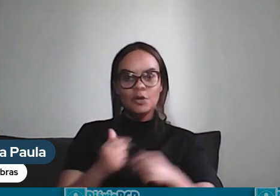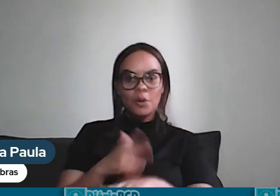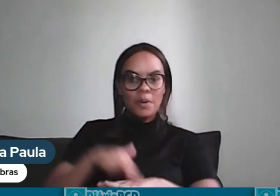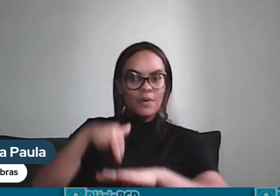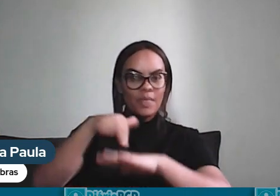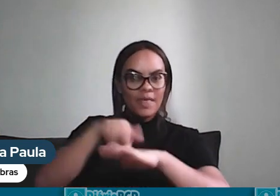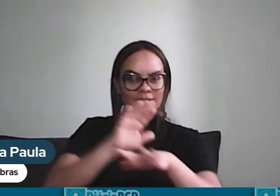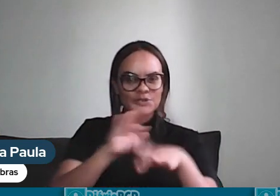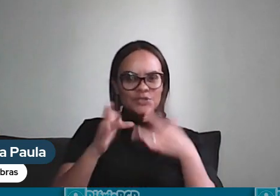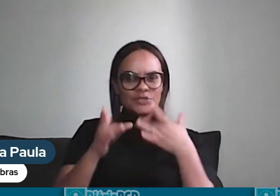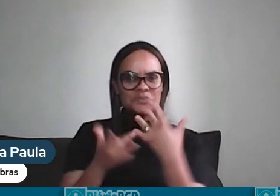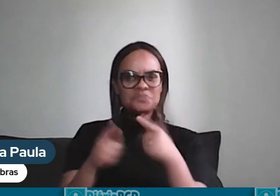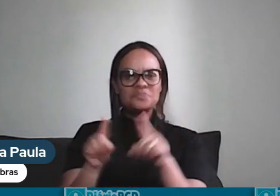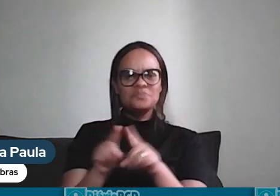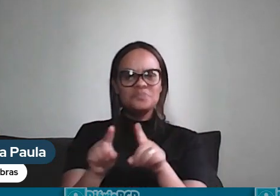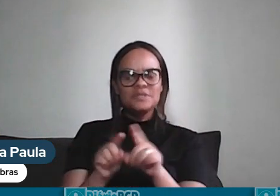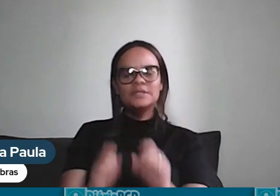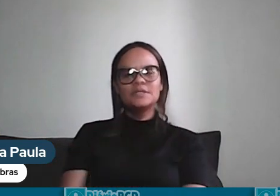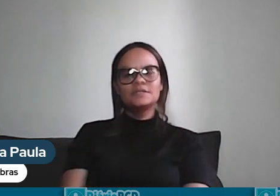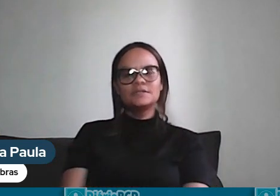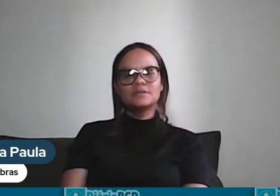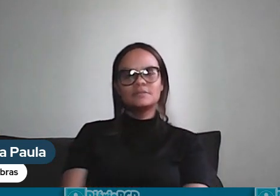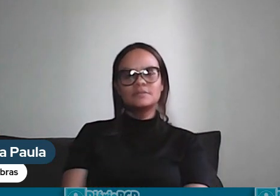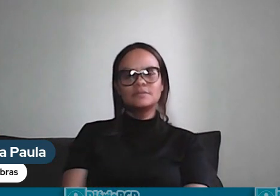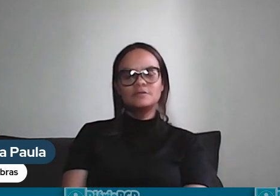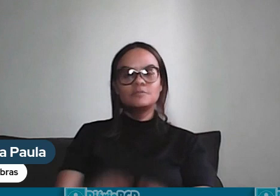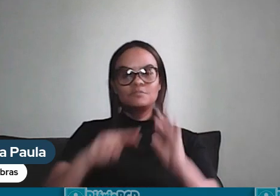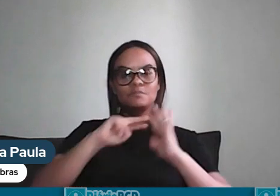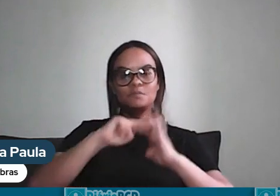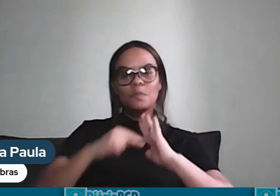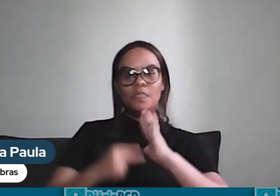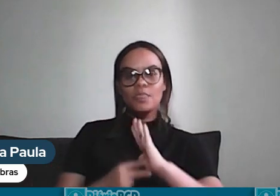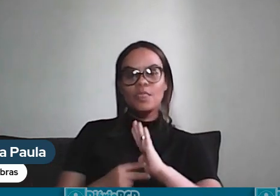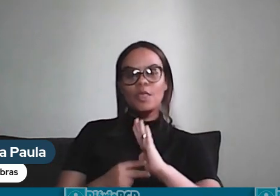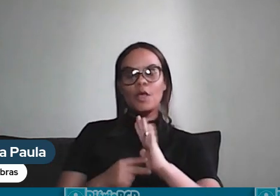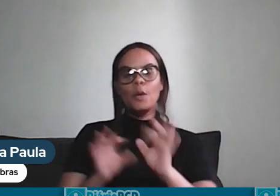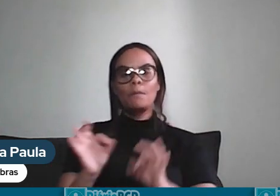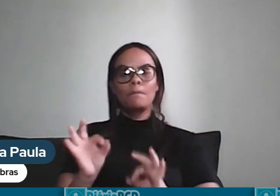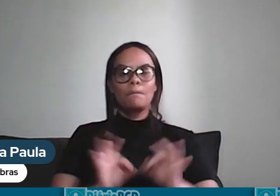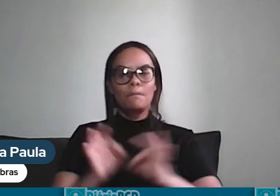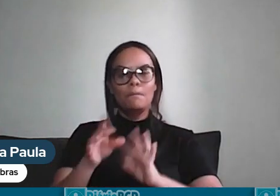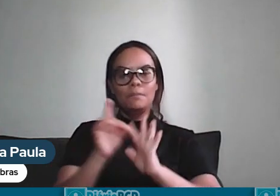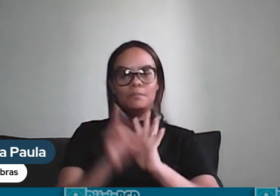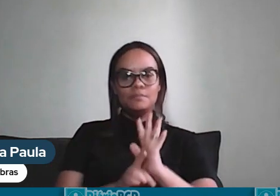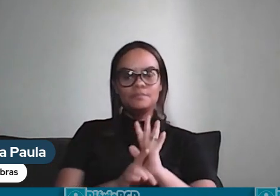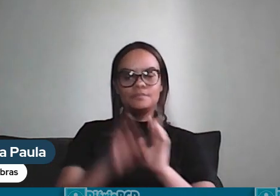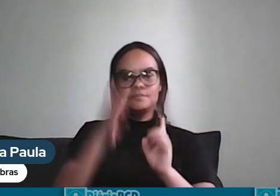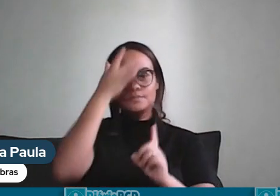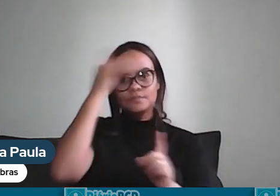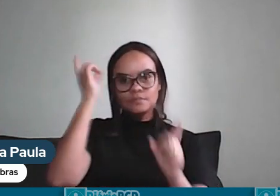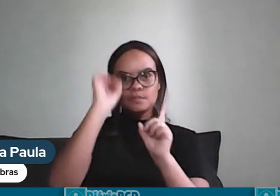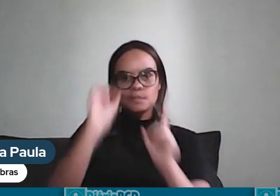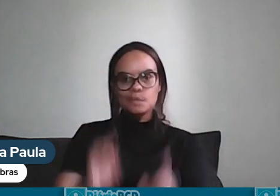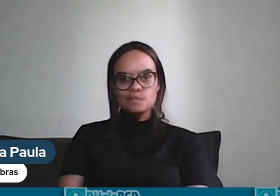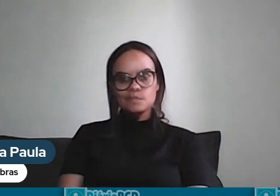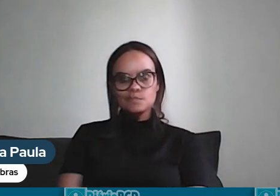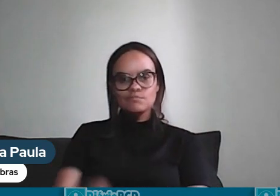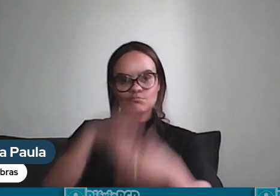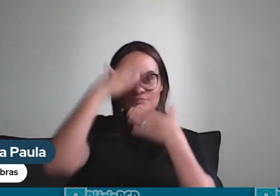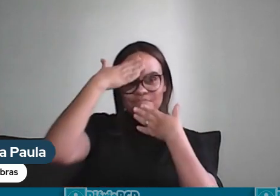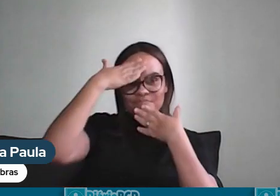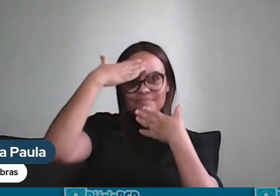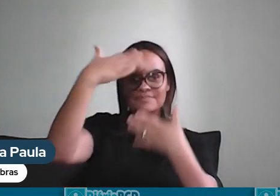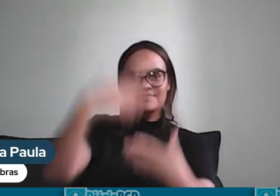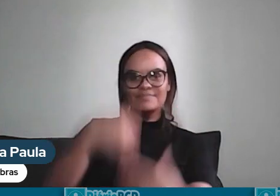redes sociais daquilo que realmente significa a manutenção dos direitos das pessoas com deficiência. Muito obrigado,